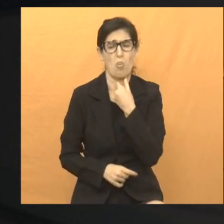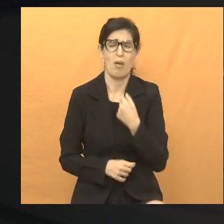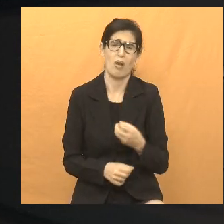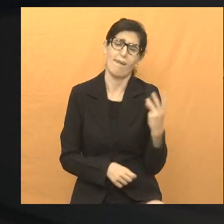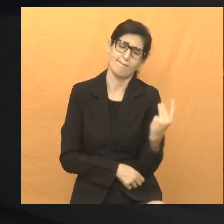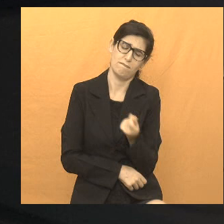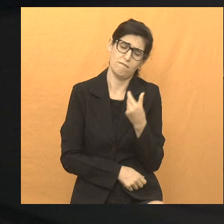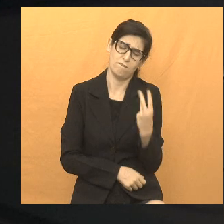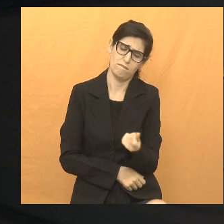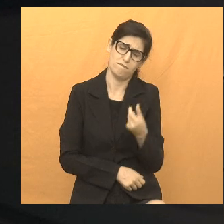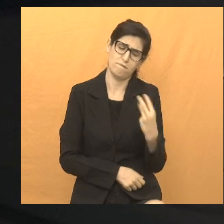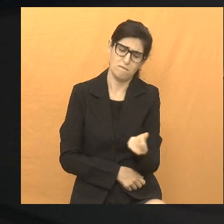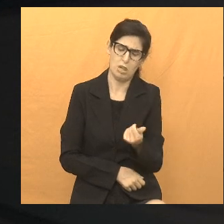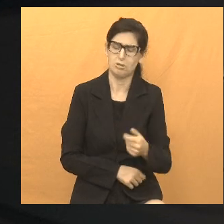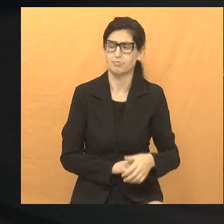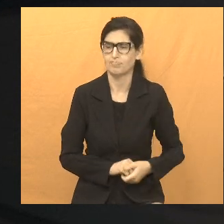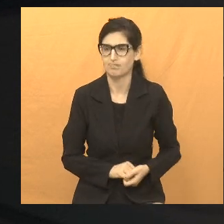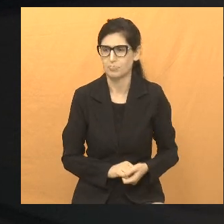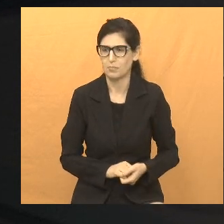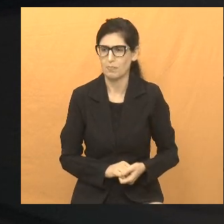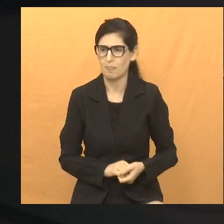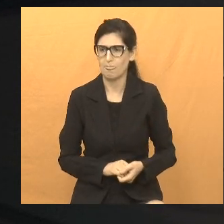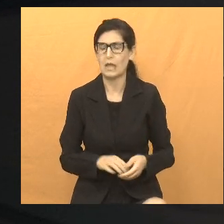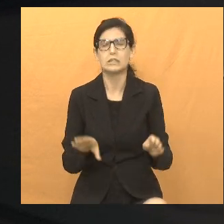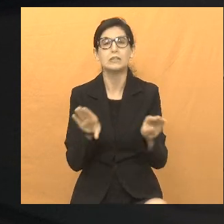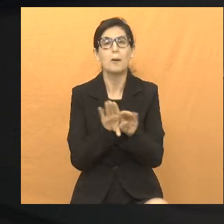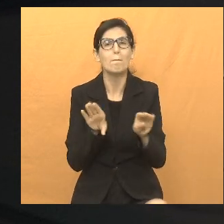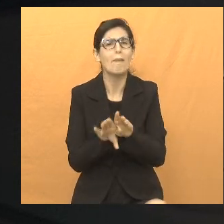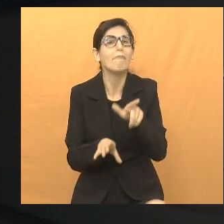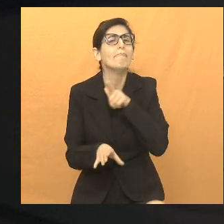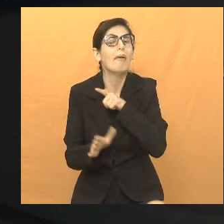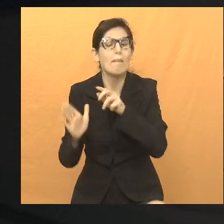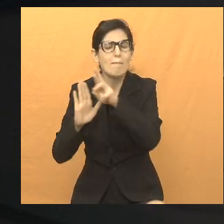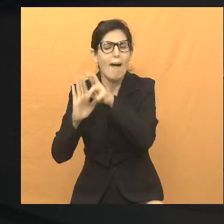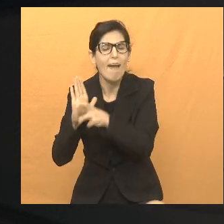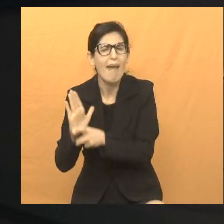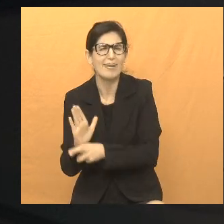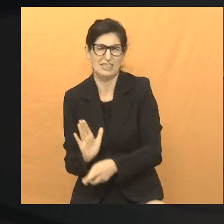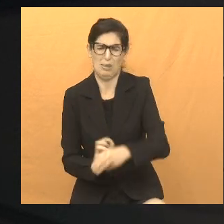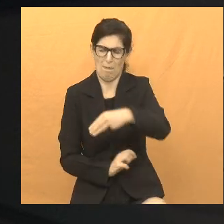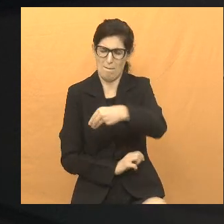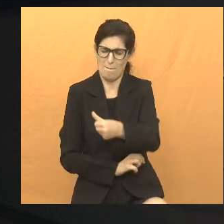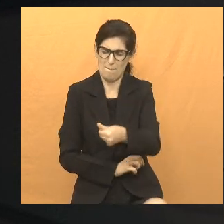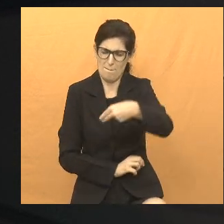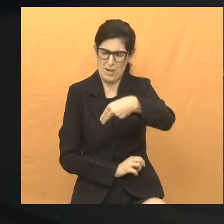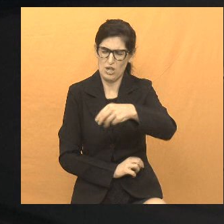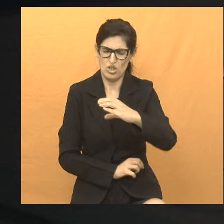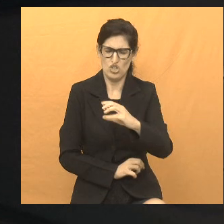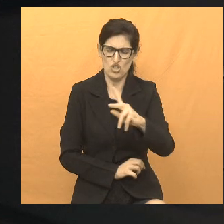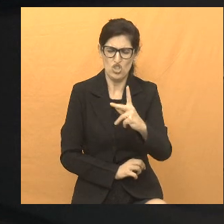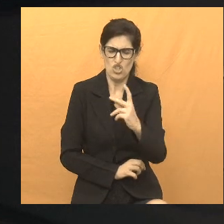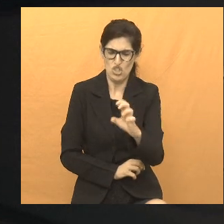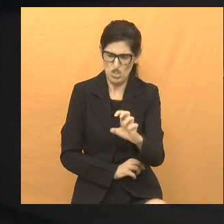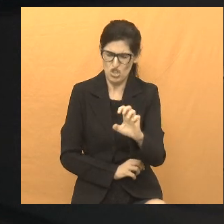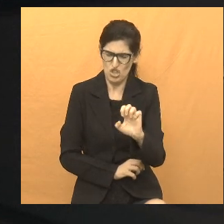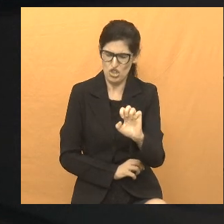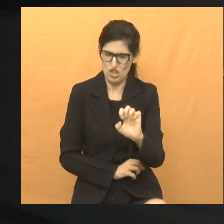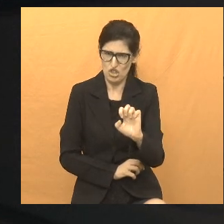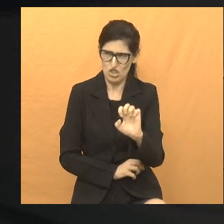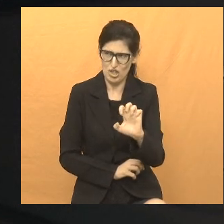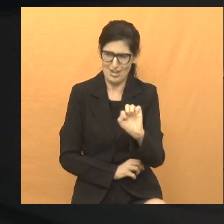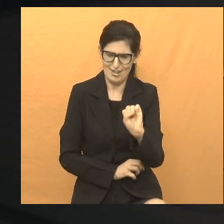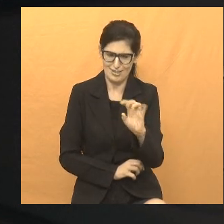adotaram do protocolo de Manchester lá dentro, enfim, né? Então eu gostaria de saber o que pode ser feito